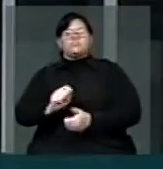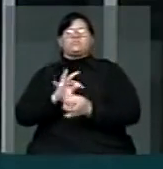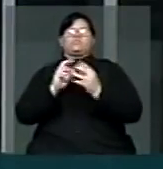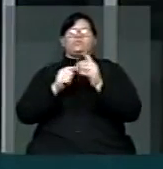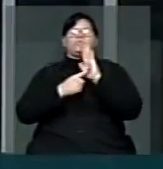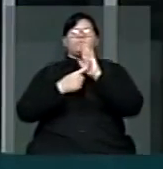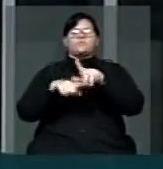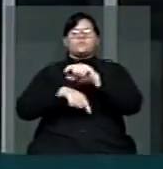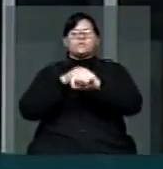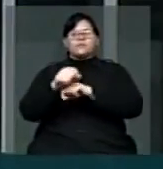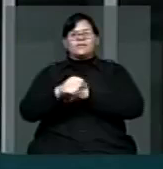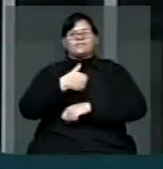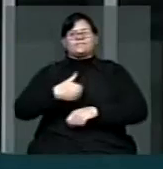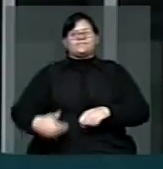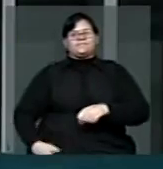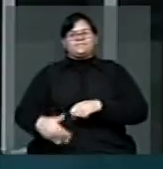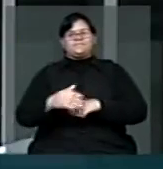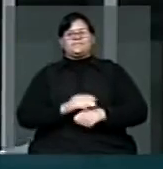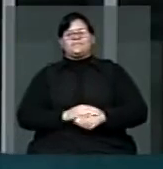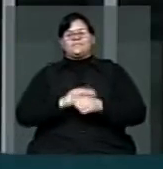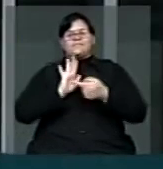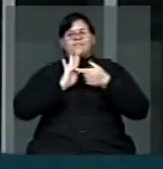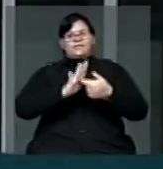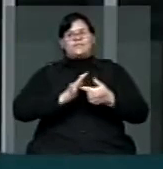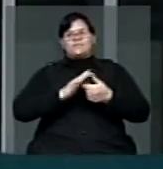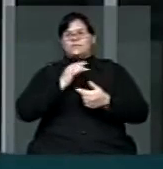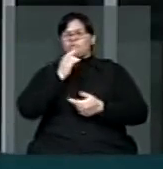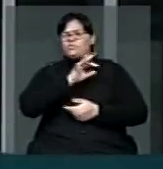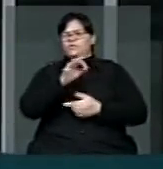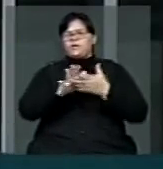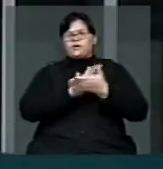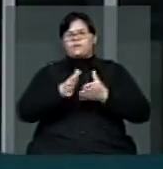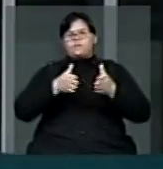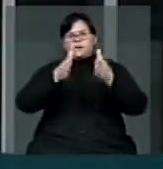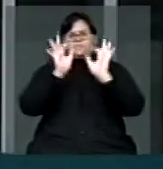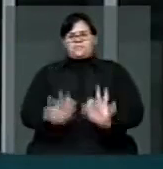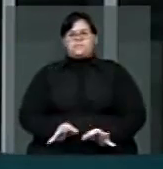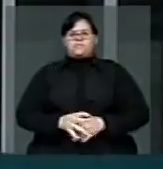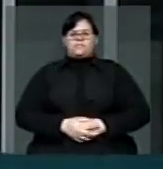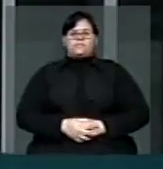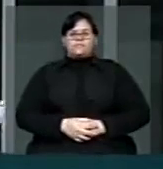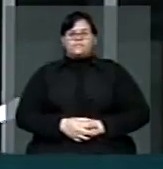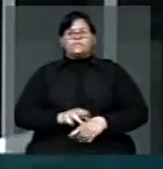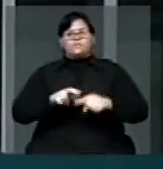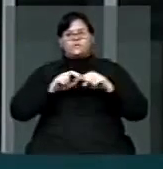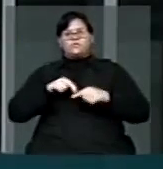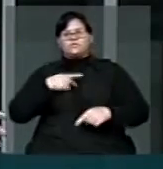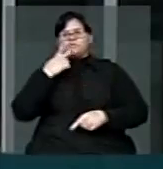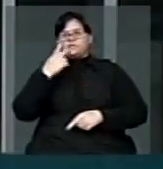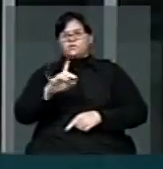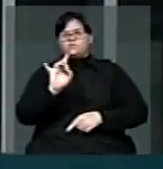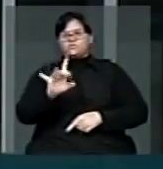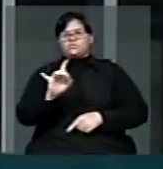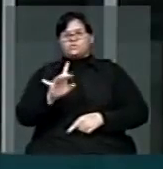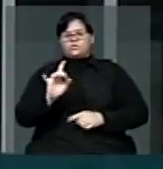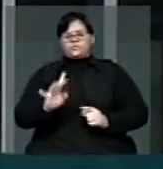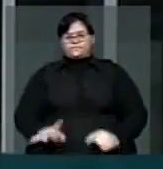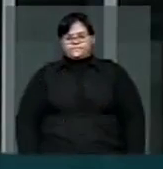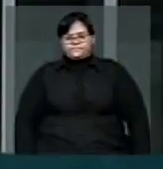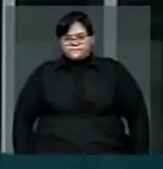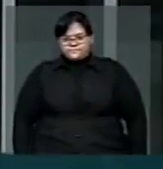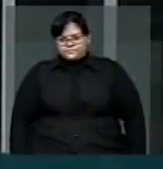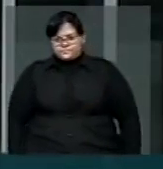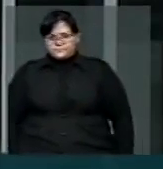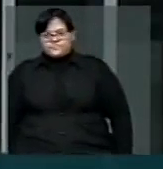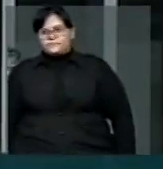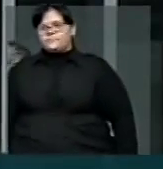mostra que o nosso governo está, sem sombra de dúvidas, no caminho certo. Por último, senhor presidente, queria apenas registrar que